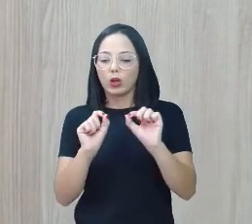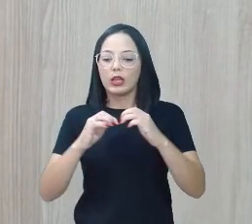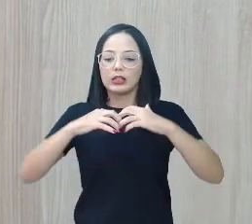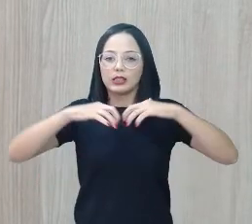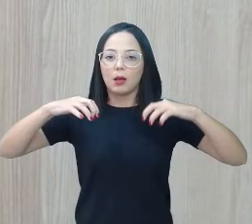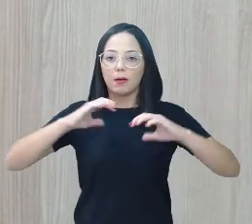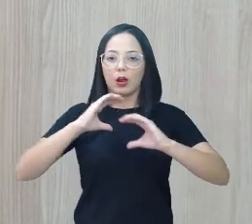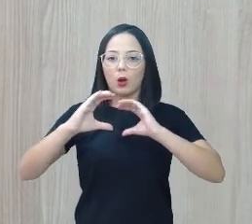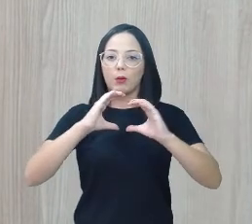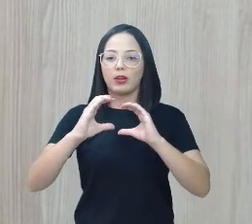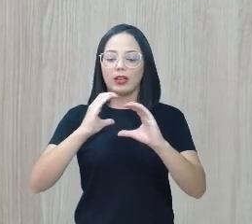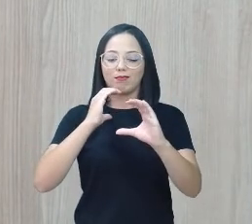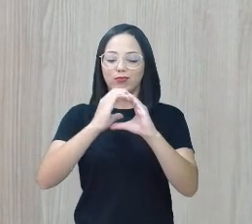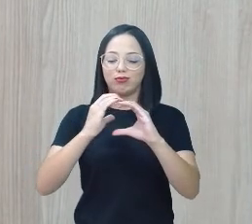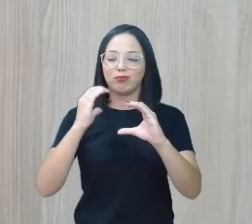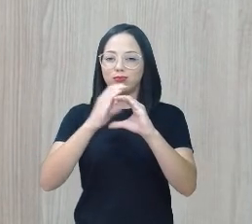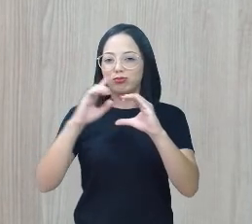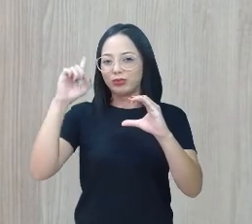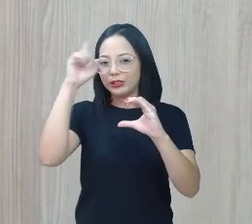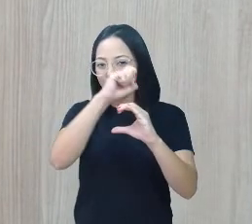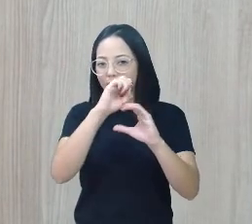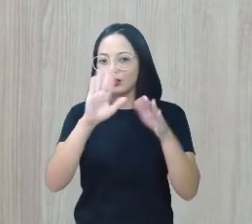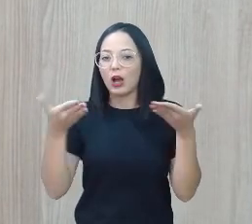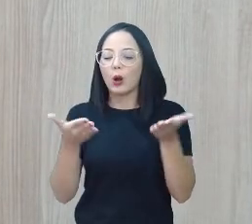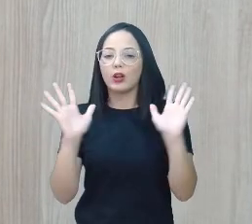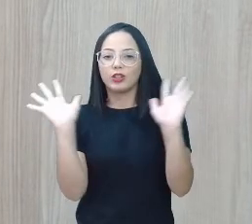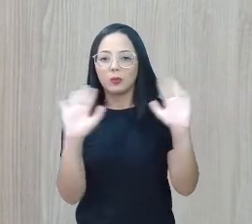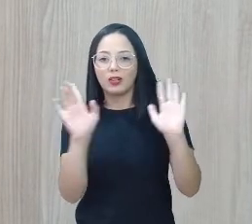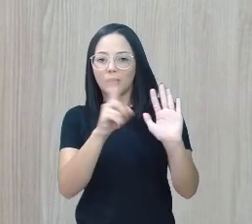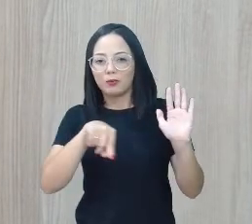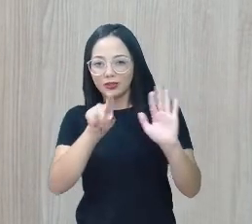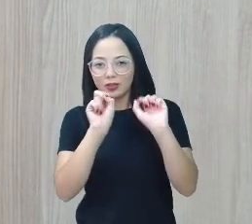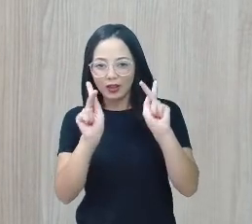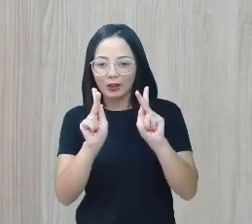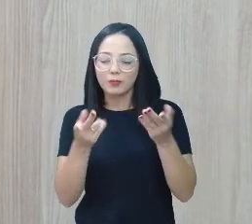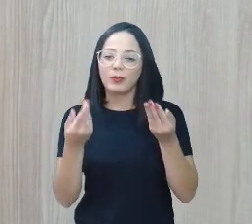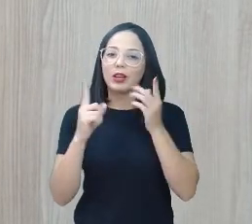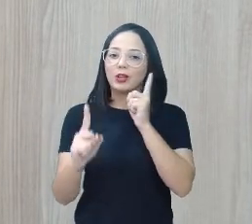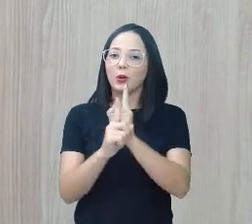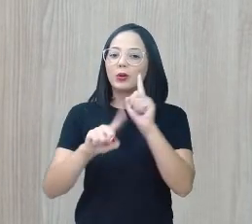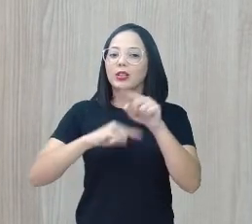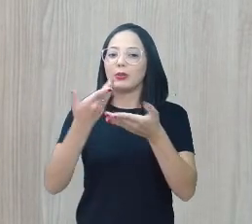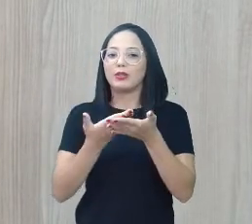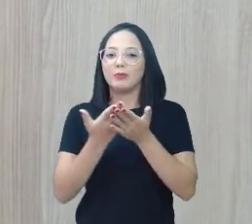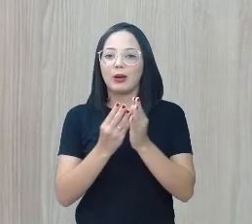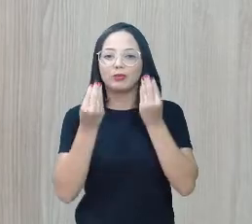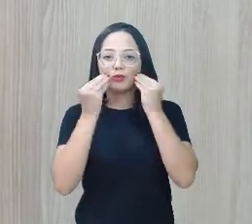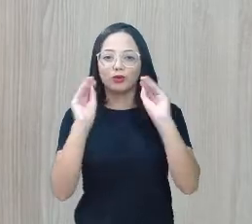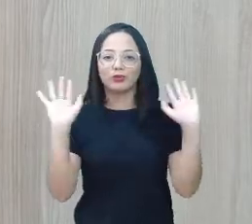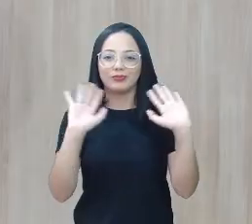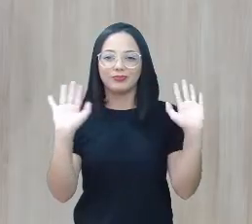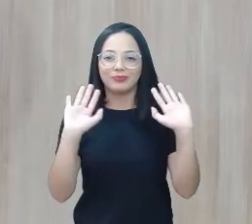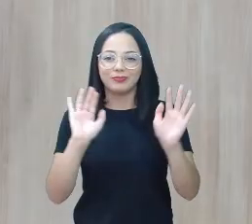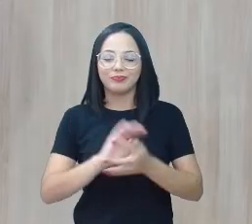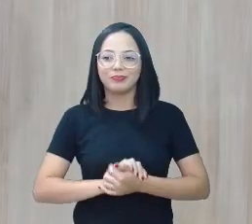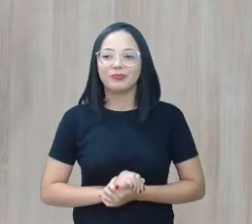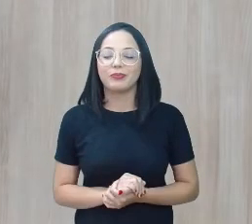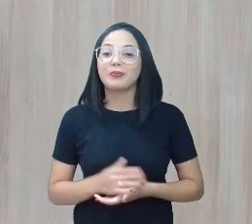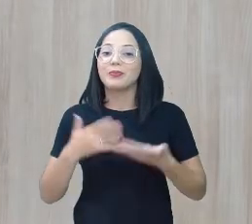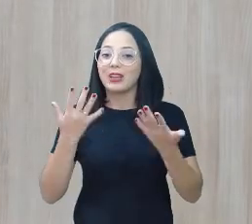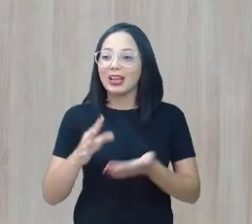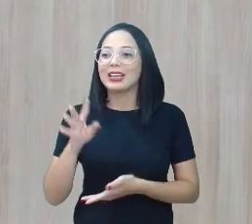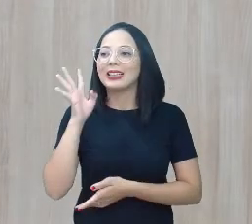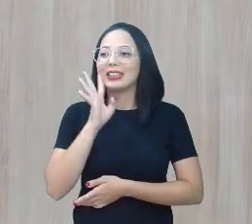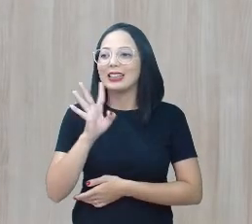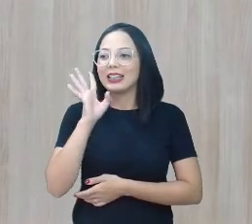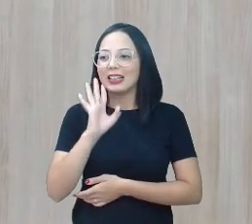nossa comunicação, tornar mais difícil, tá certo? Eu vou me despedindo por aqui e eu vejo vocês na próxima aula. Um cheiro. Que legal